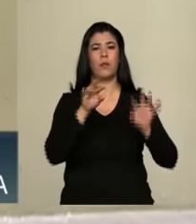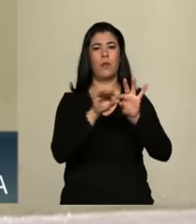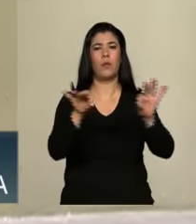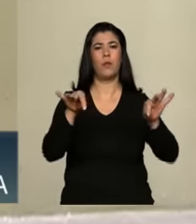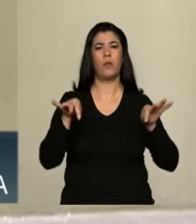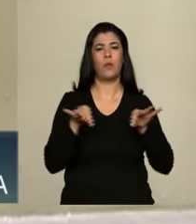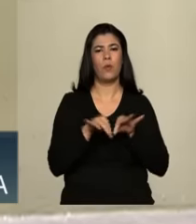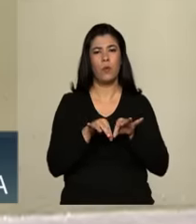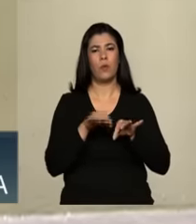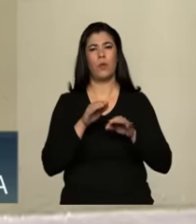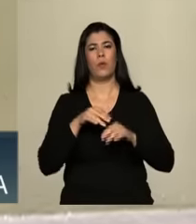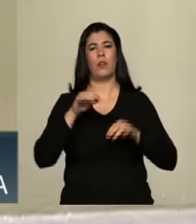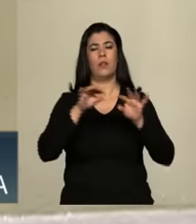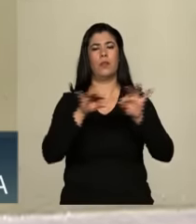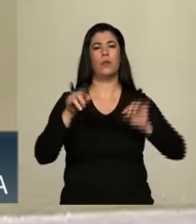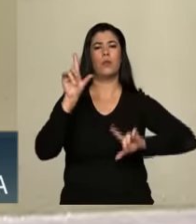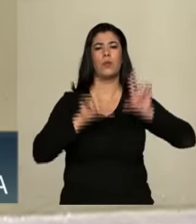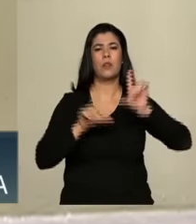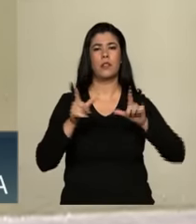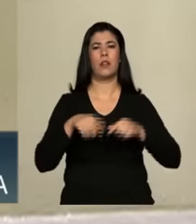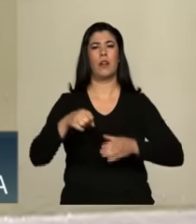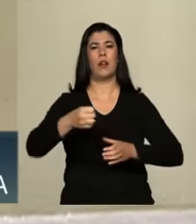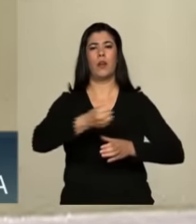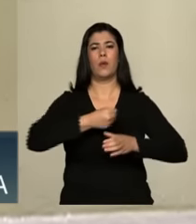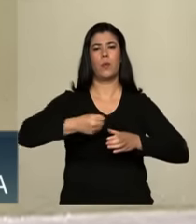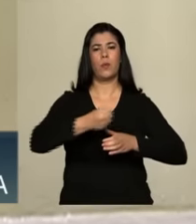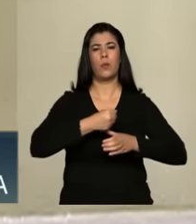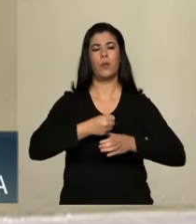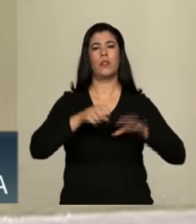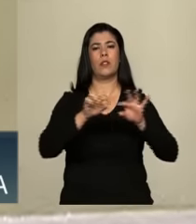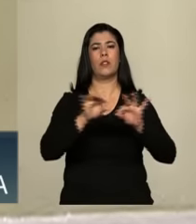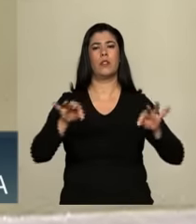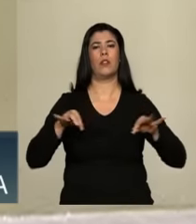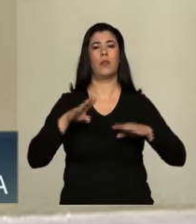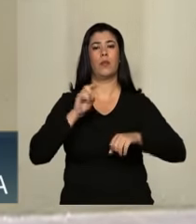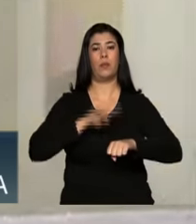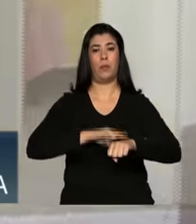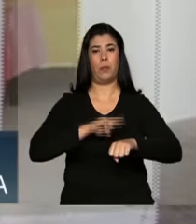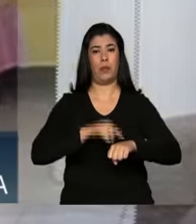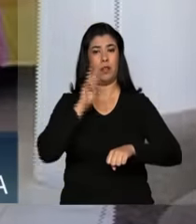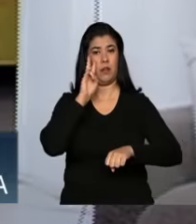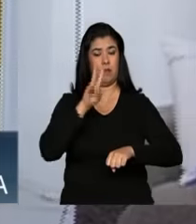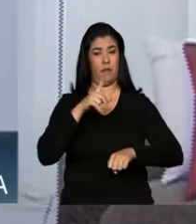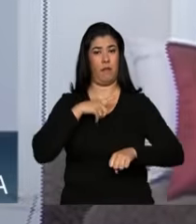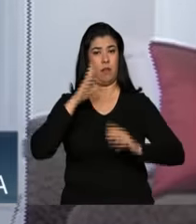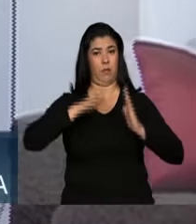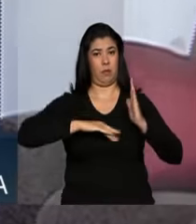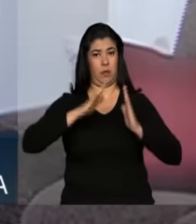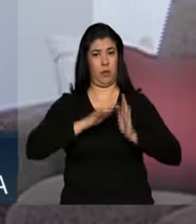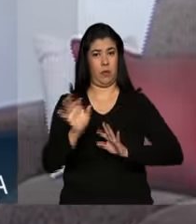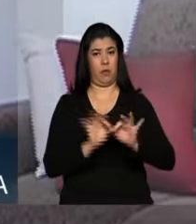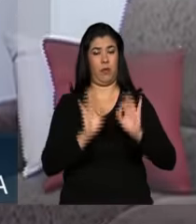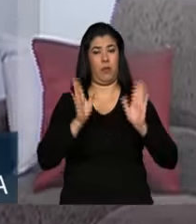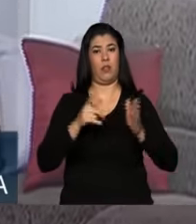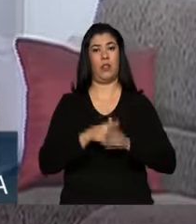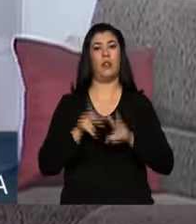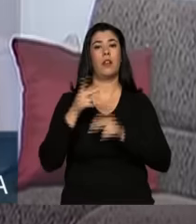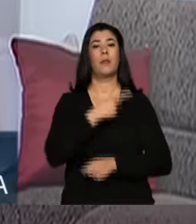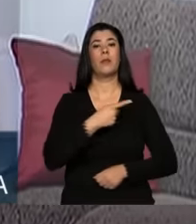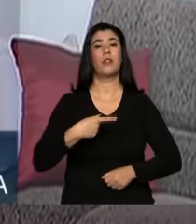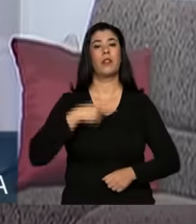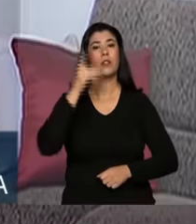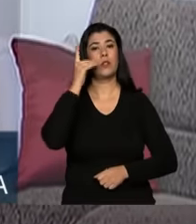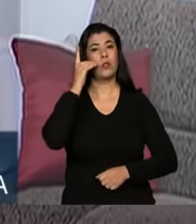imagens. Sala, cozinha, banheiro, essa é uma unidade decorada que a presidenta visita para ter uma ideia de como